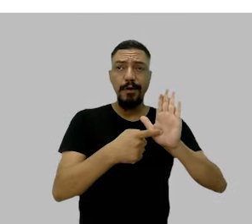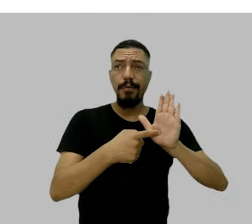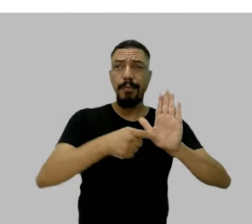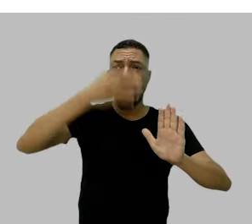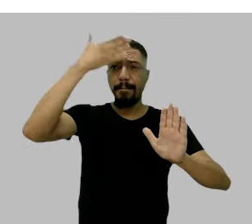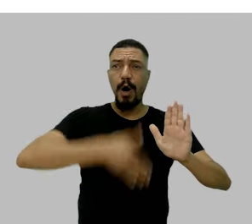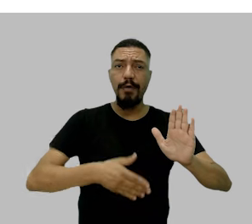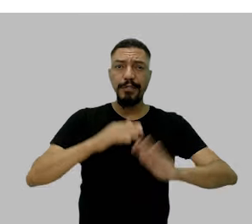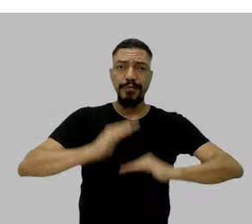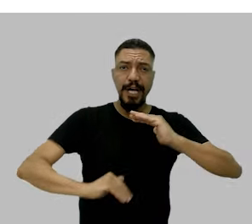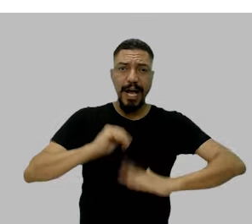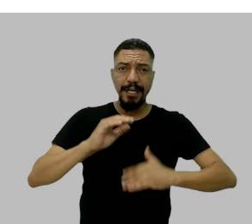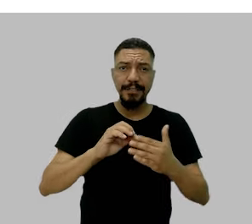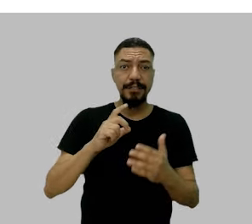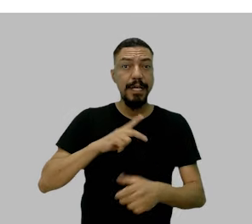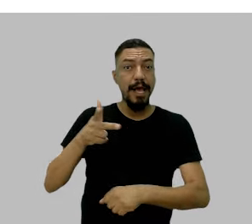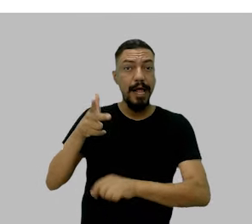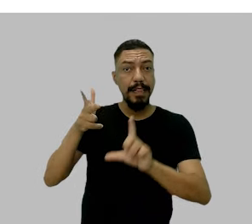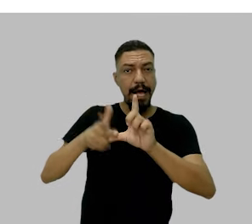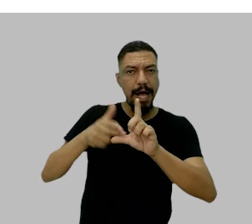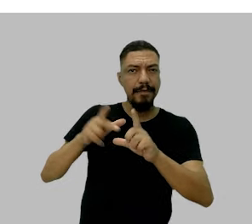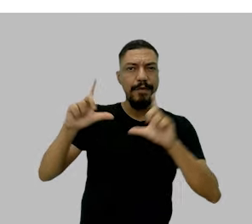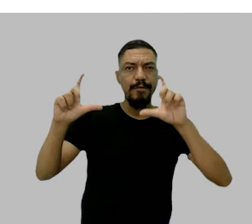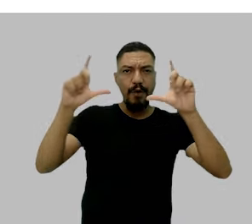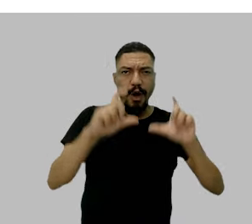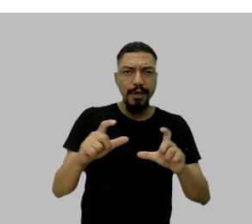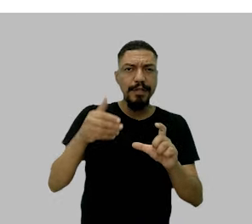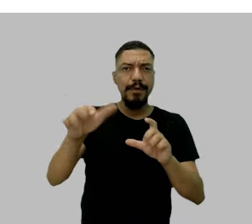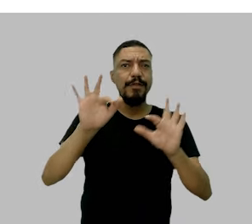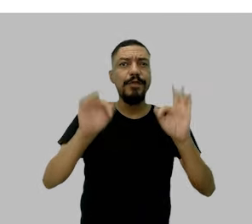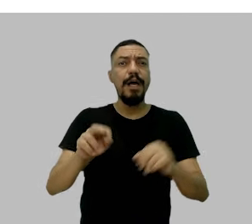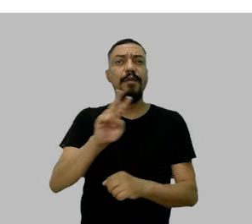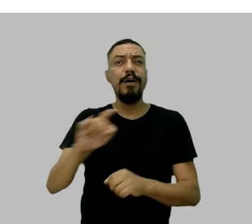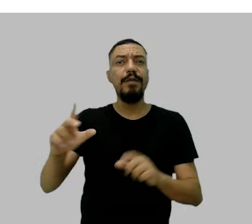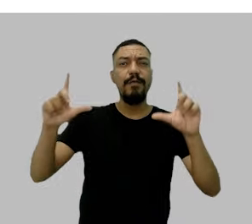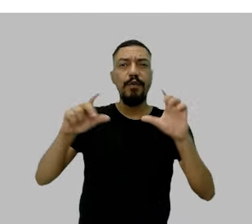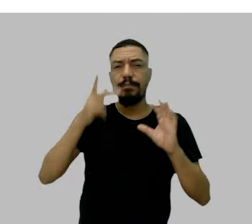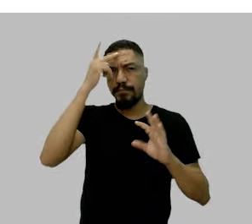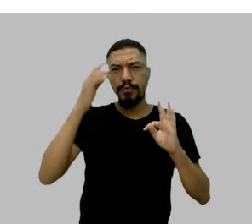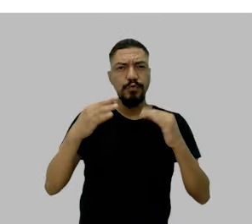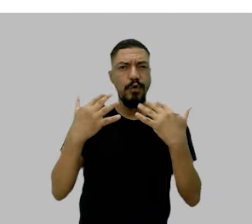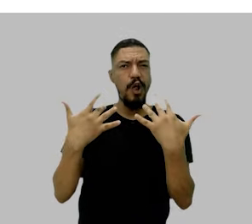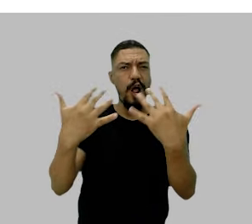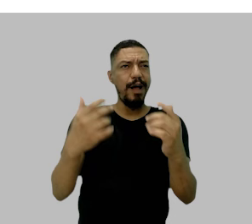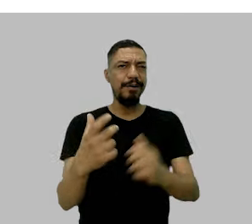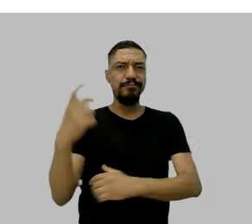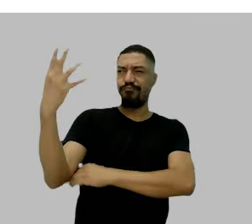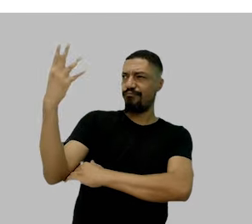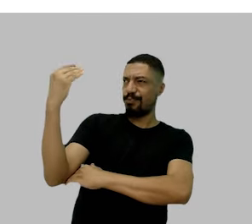ter, claro, a live, vai ter a foto, no final a gente vai fazer aquela foto de todos nós juntos, tudo